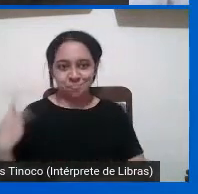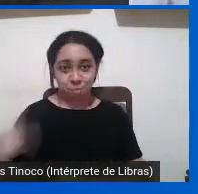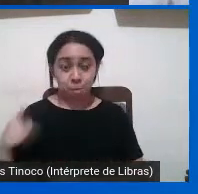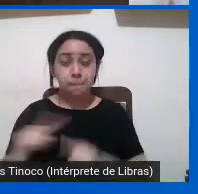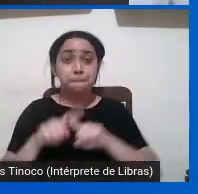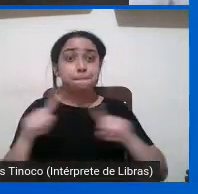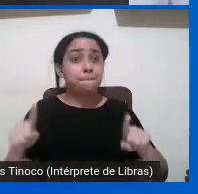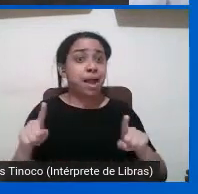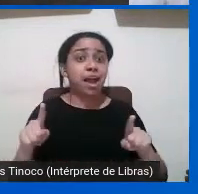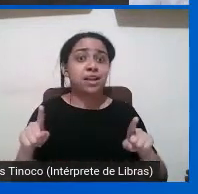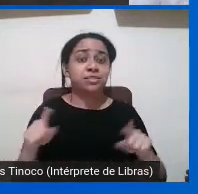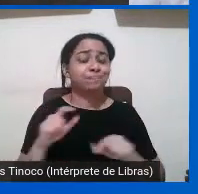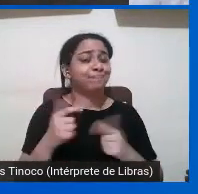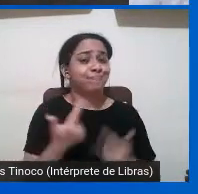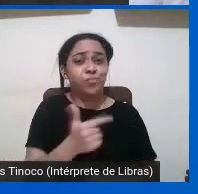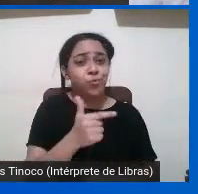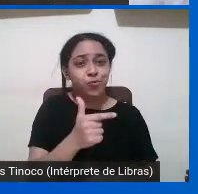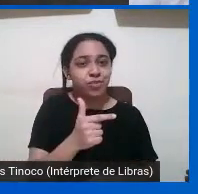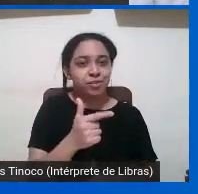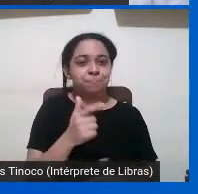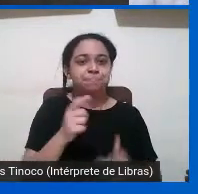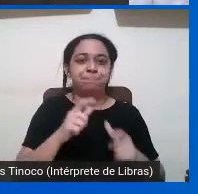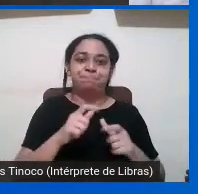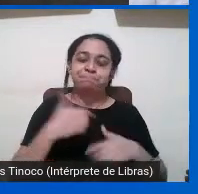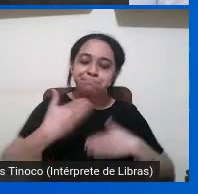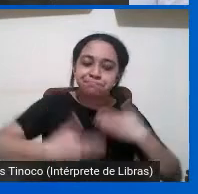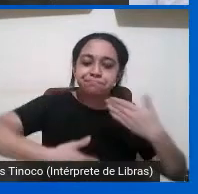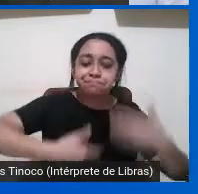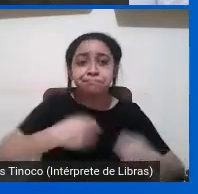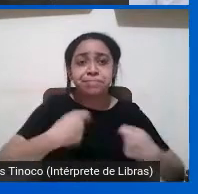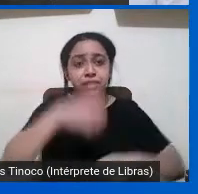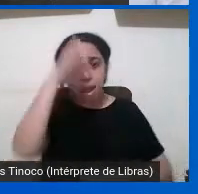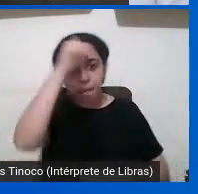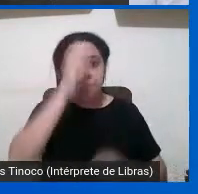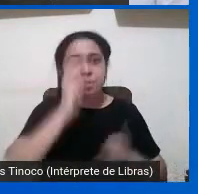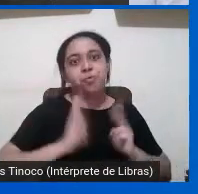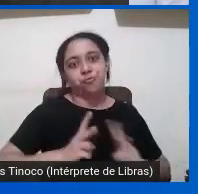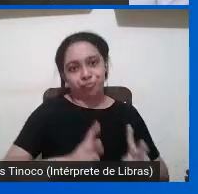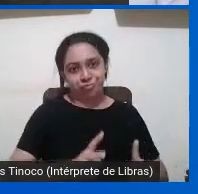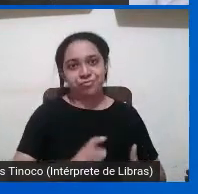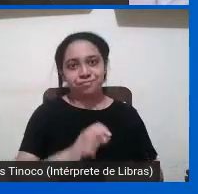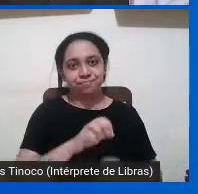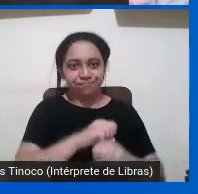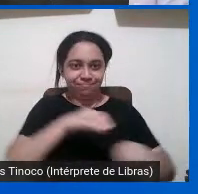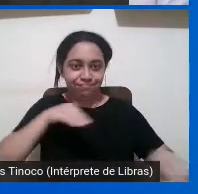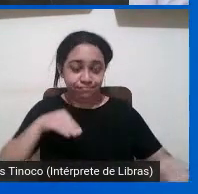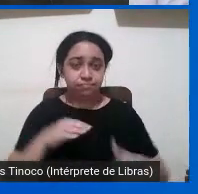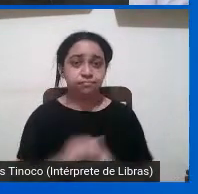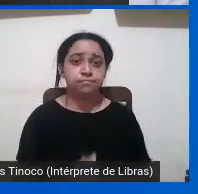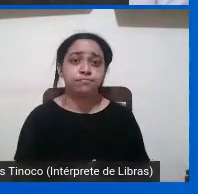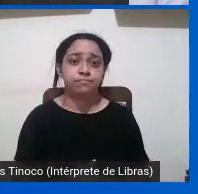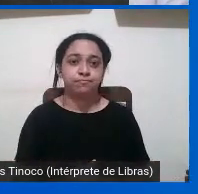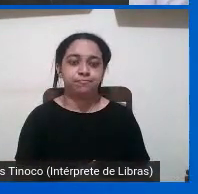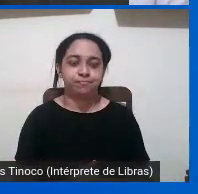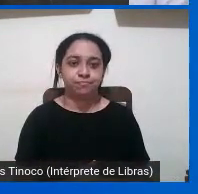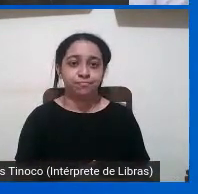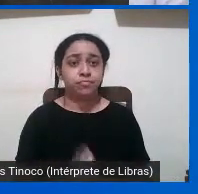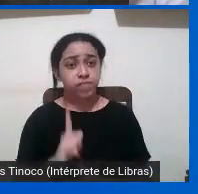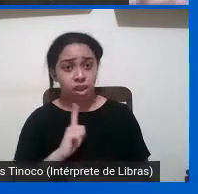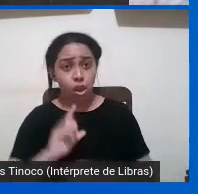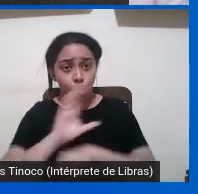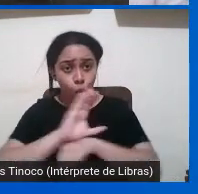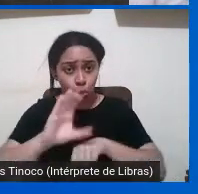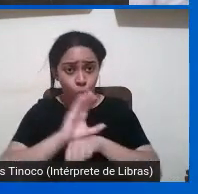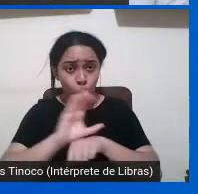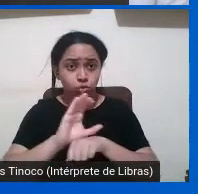a distância para permanecer na educação à distância próximo por favor para aqueles alunos que têm cursos